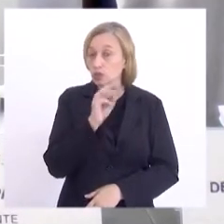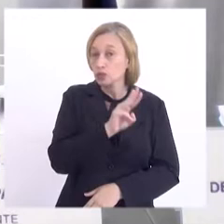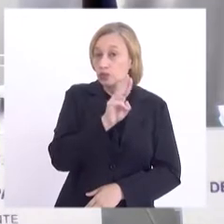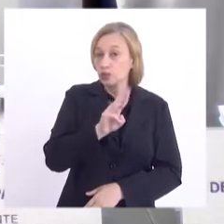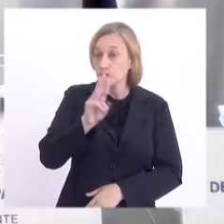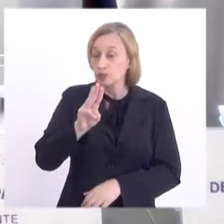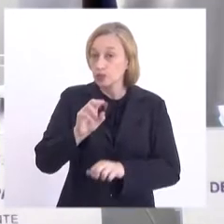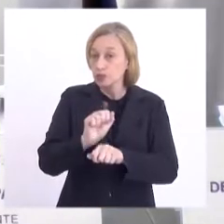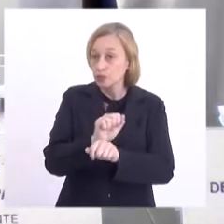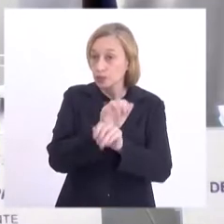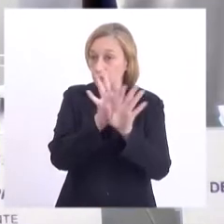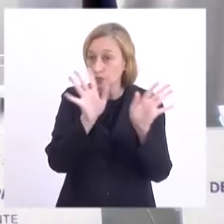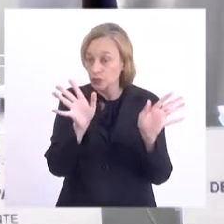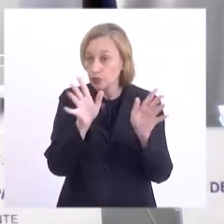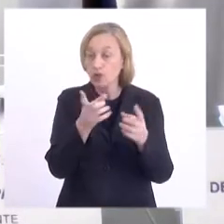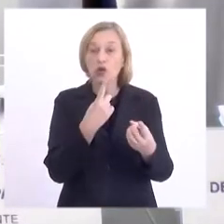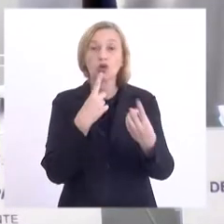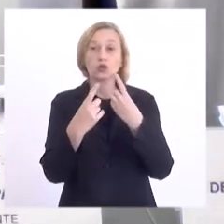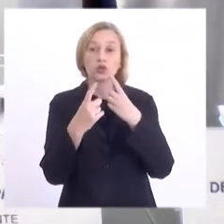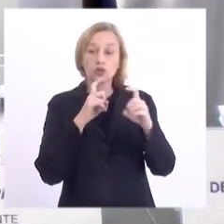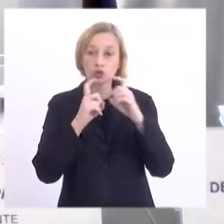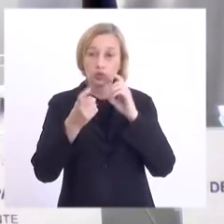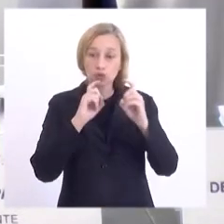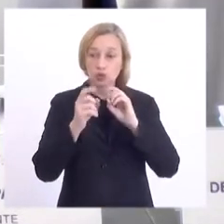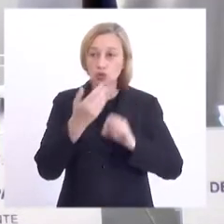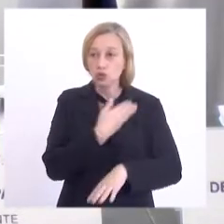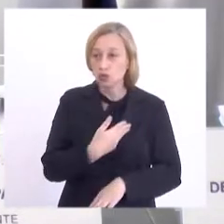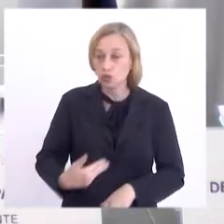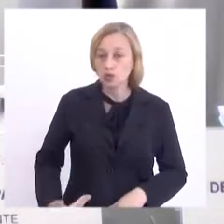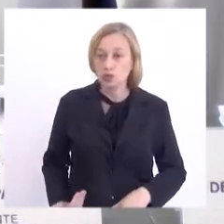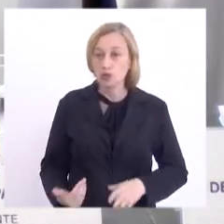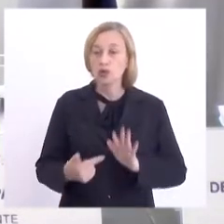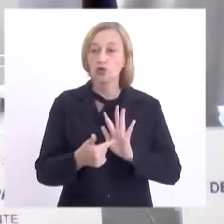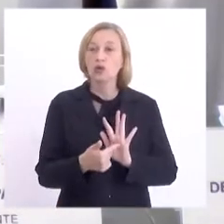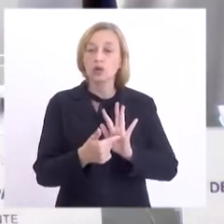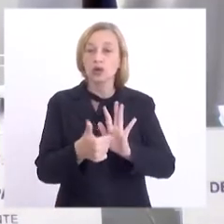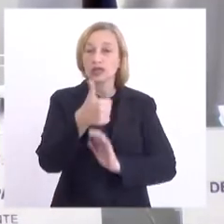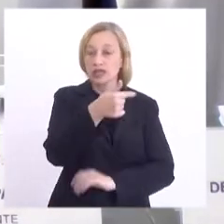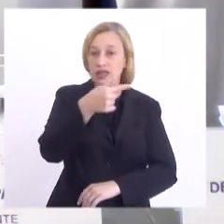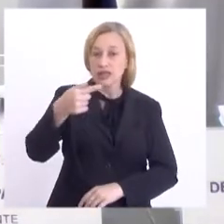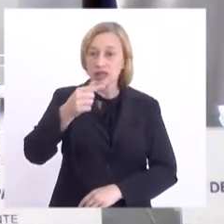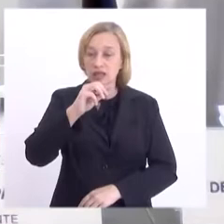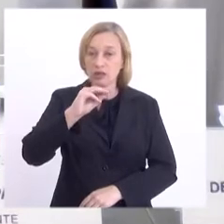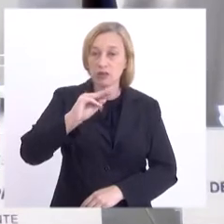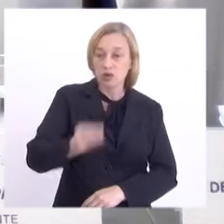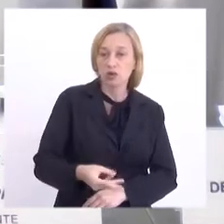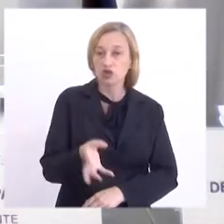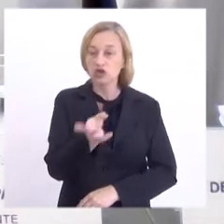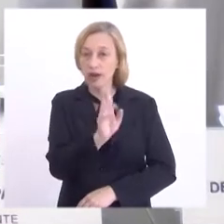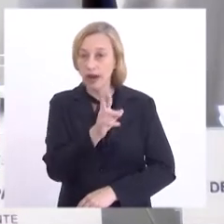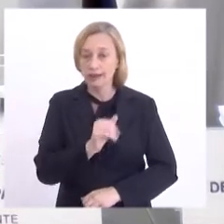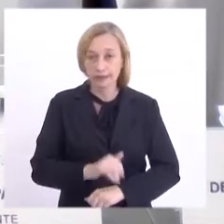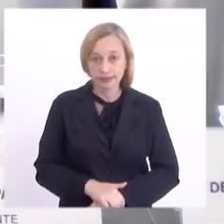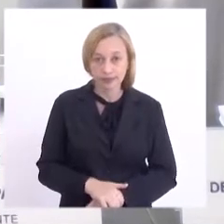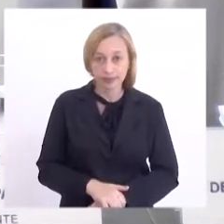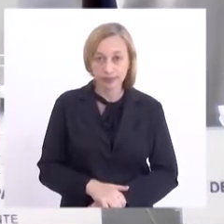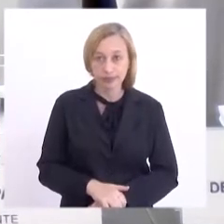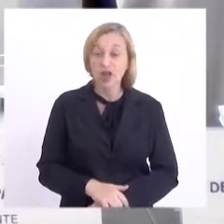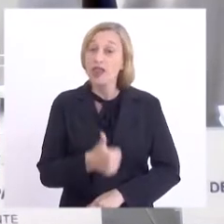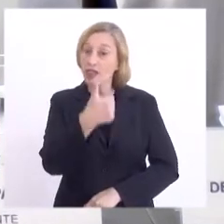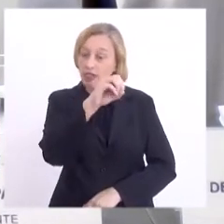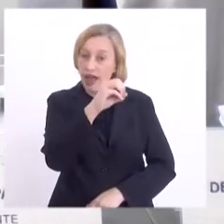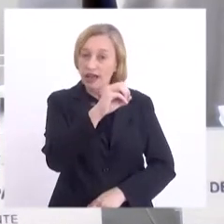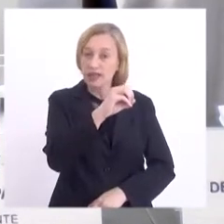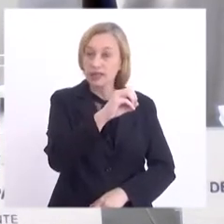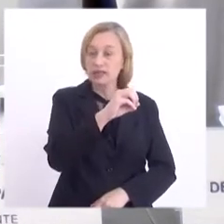e os discursos dos do governador monta em 17 bilhões de reais sendo